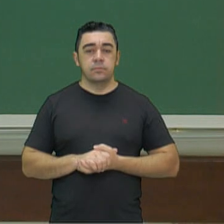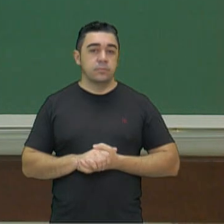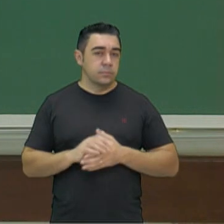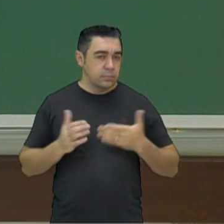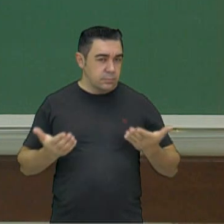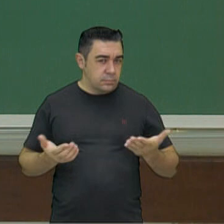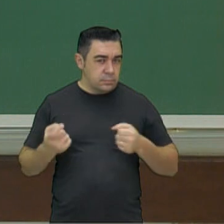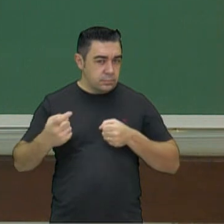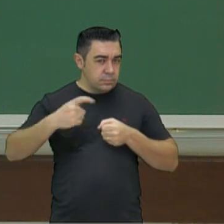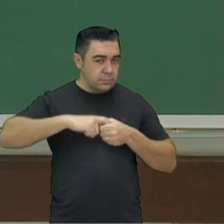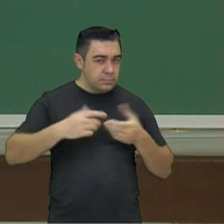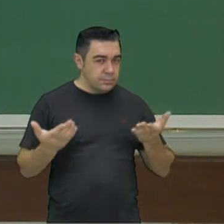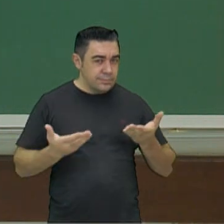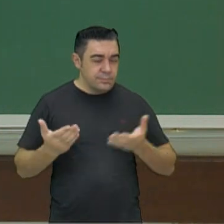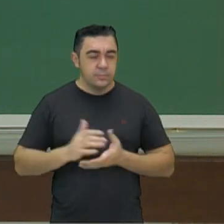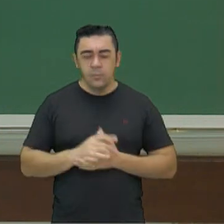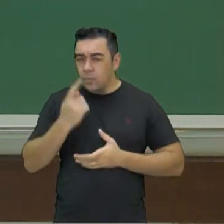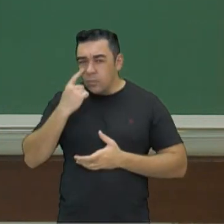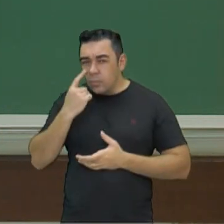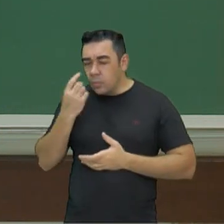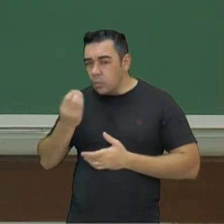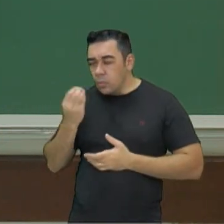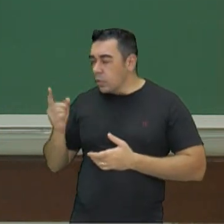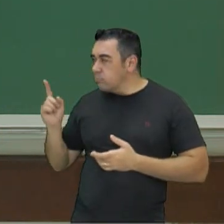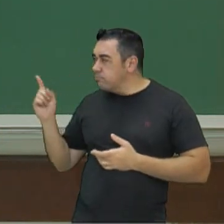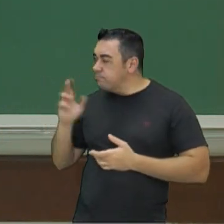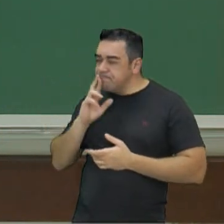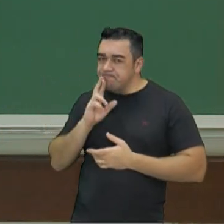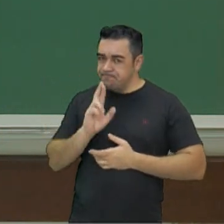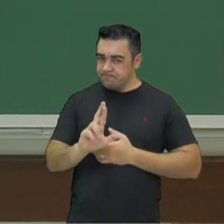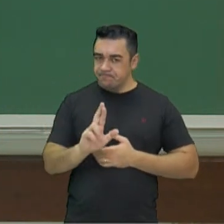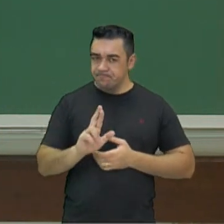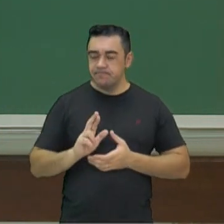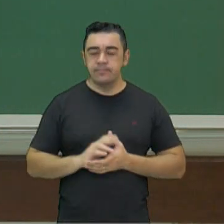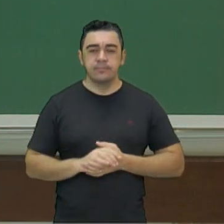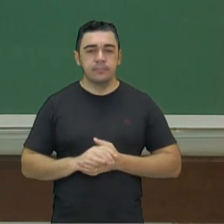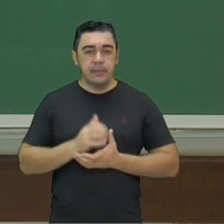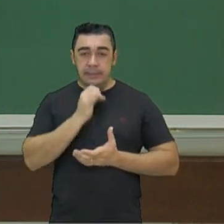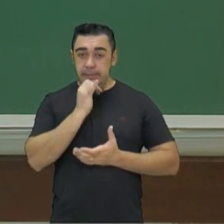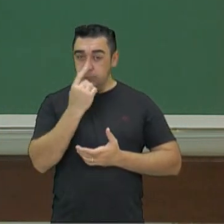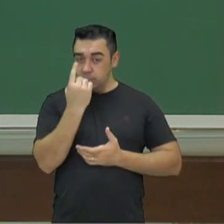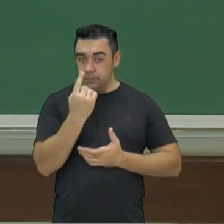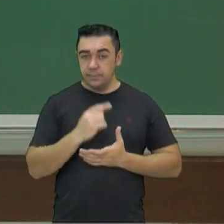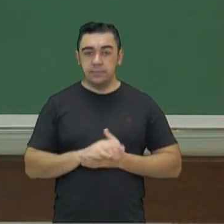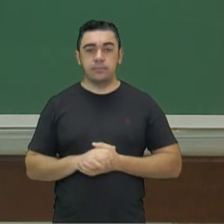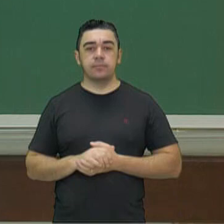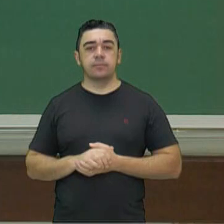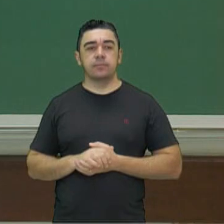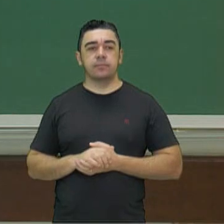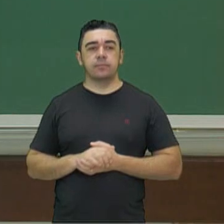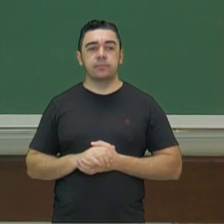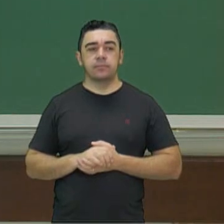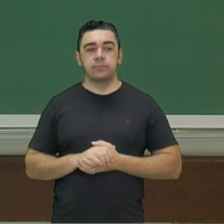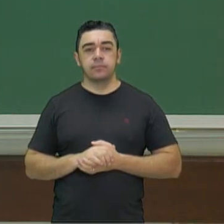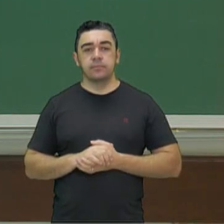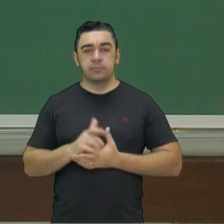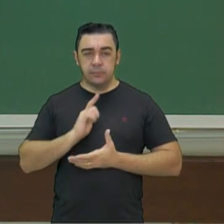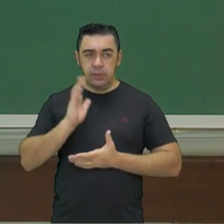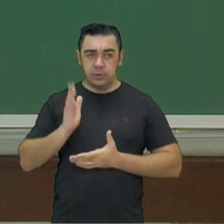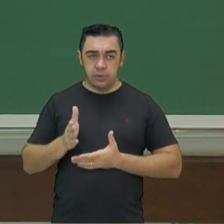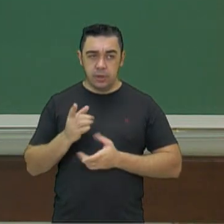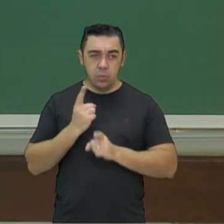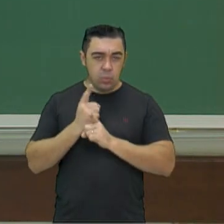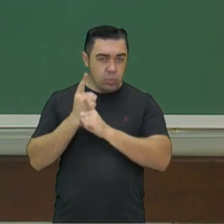Então, estamos aí de volta para verificar como que ficou a equação da elipse desse exemplo número 1. Aqui nós temos os